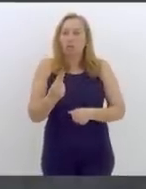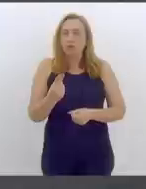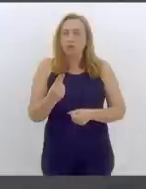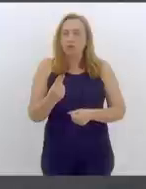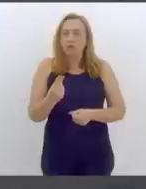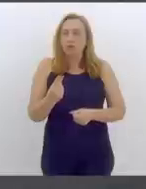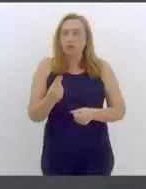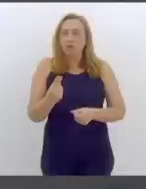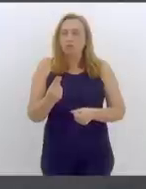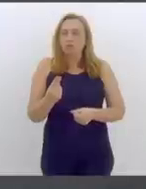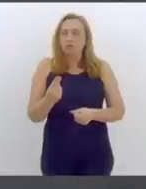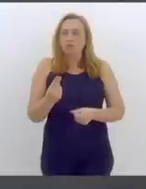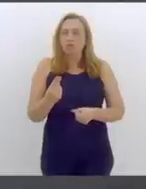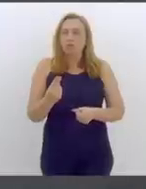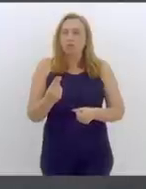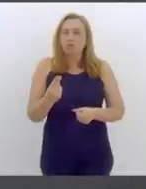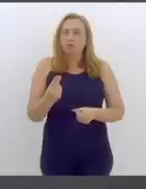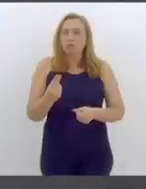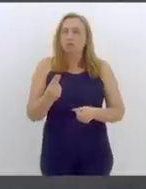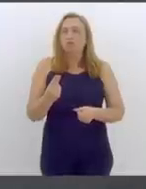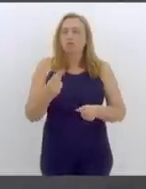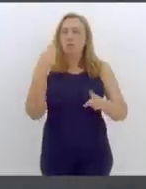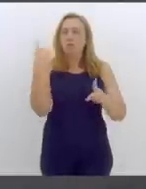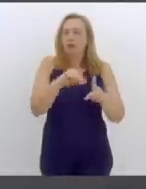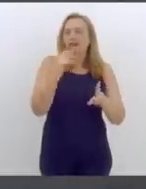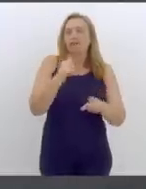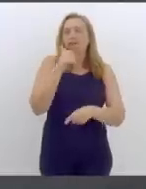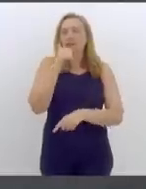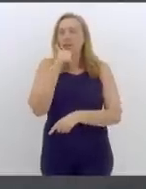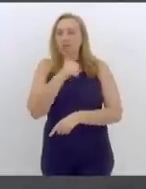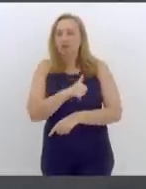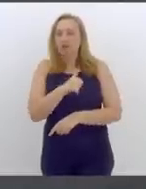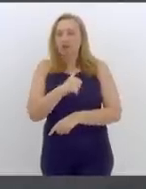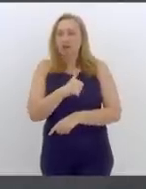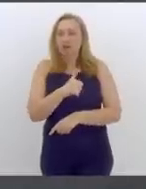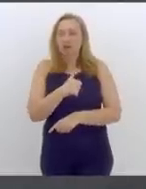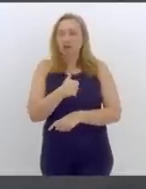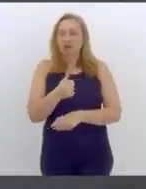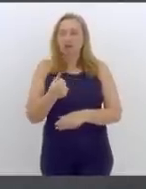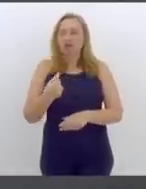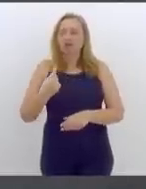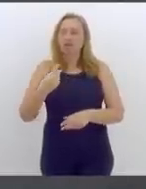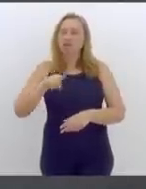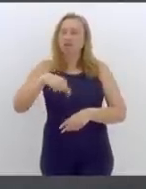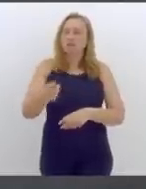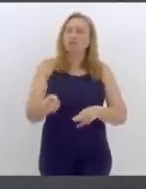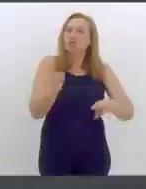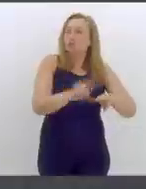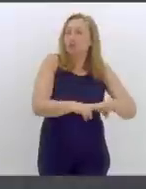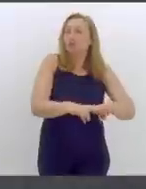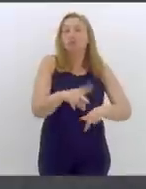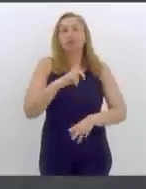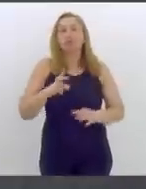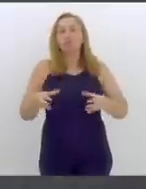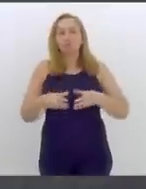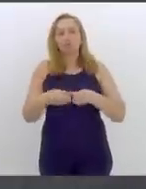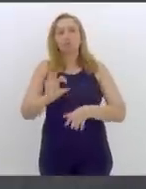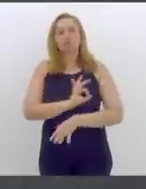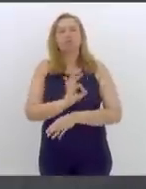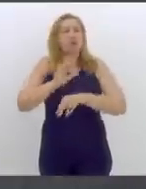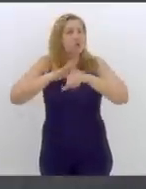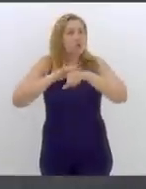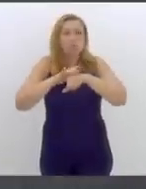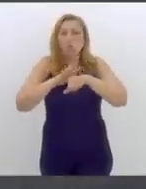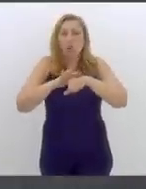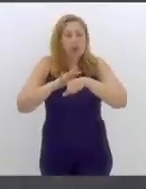parar dentro de uma delegacia nós temos uma tropa totalmente doente tá que